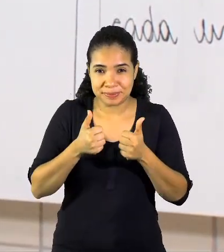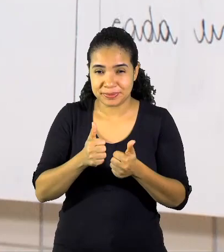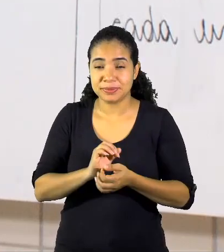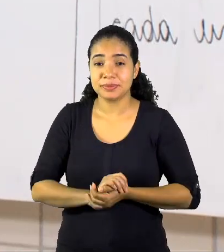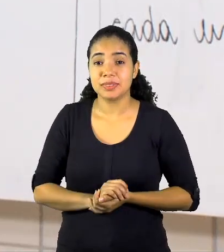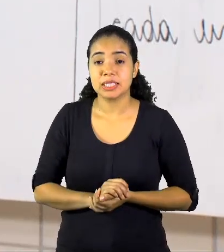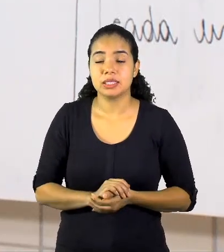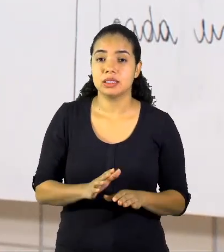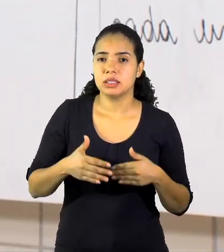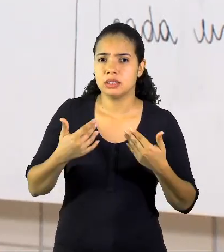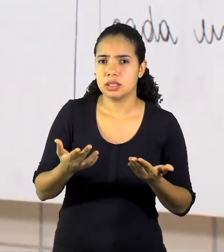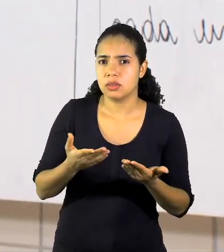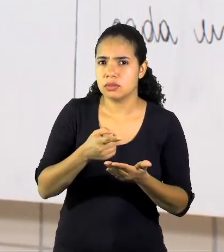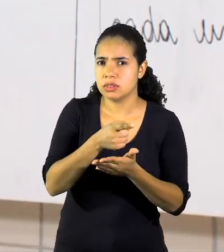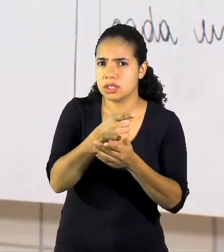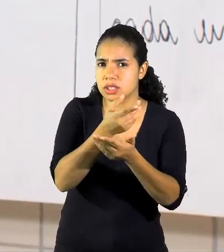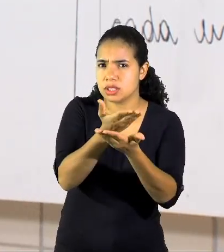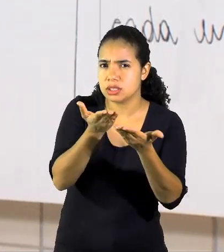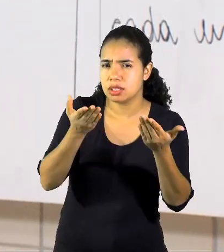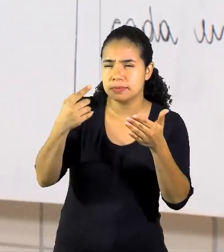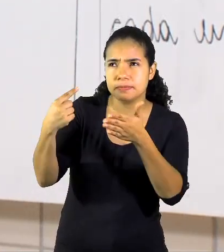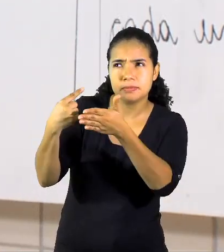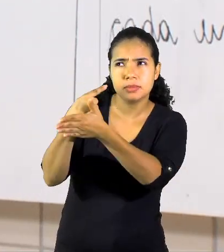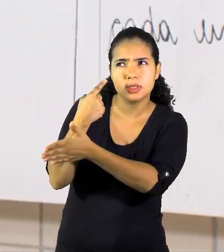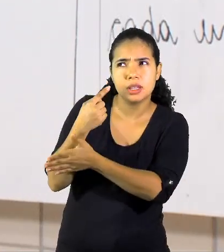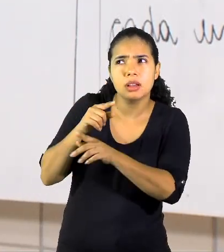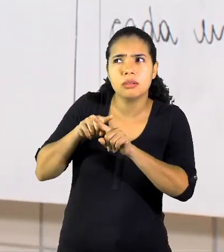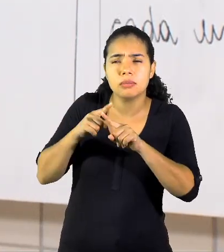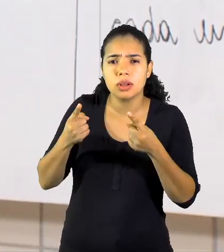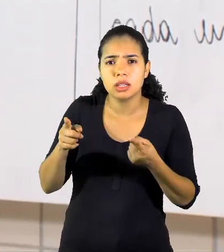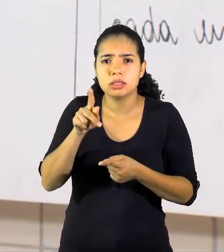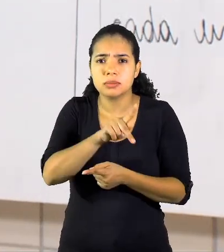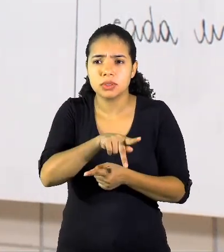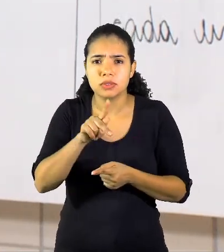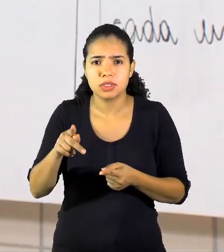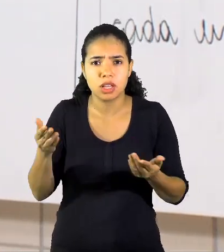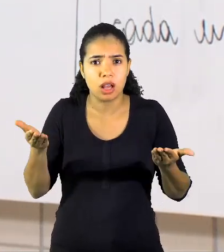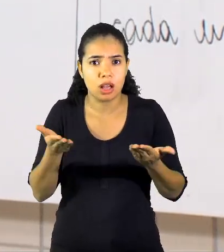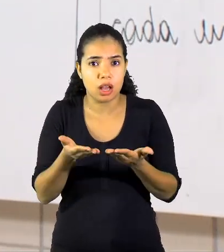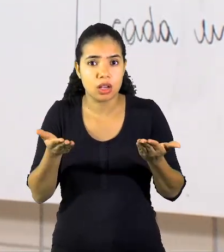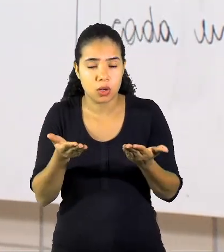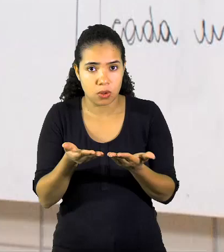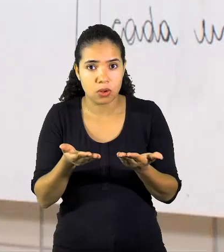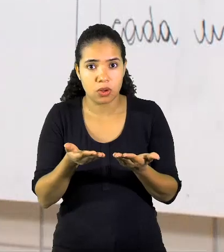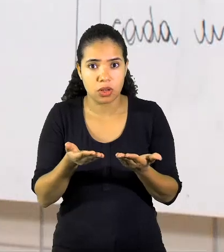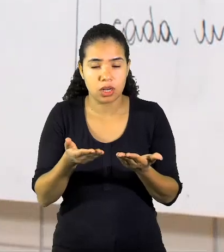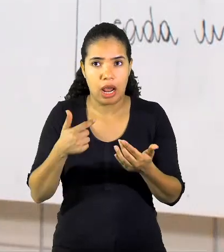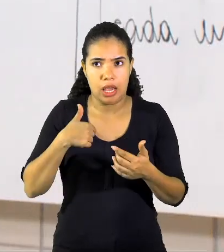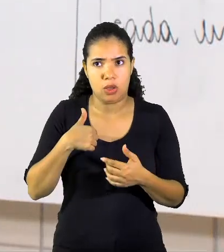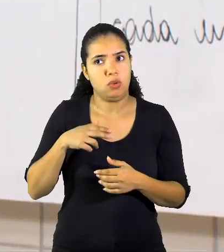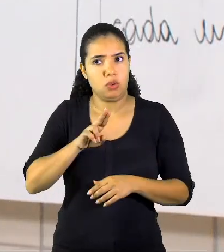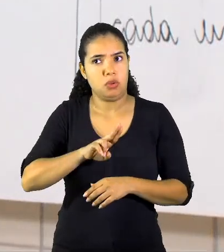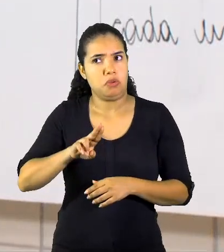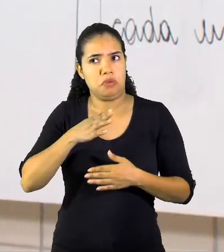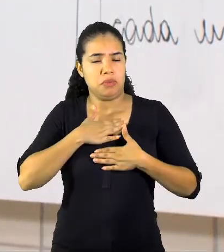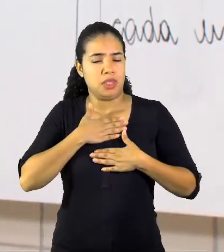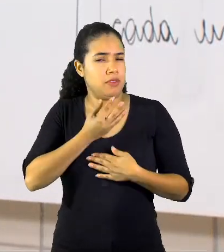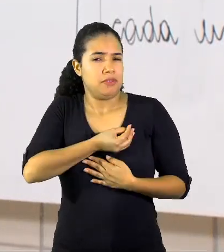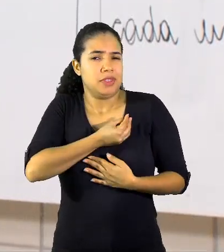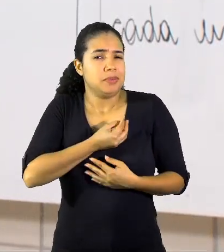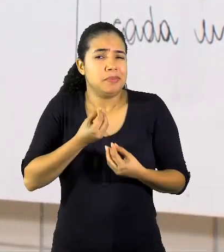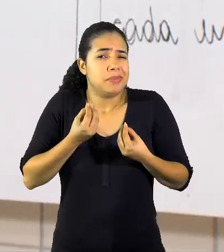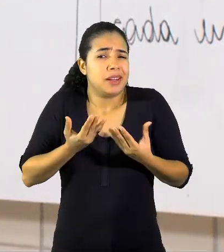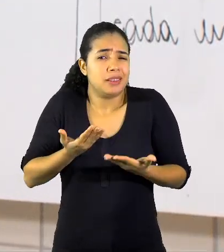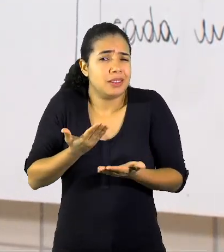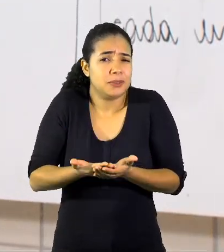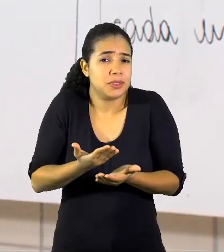você pode me questionar: mas, professor, o senhor vai falar agora então para a gente sobre algo que eu não vou usar na minha vida? Eu